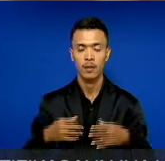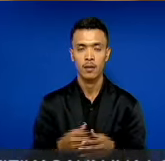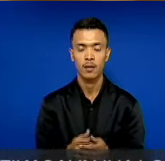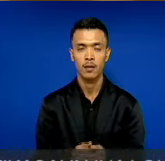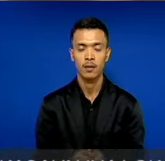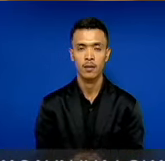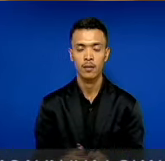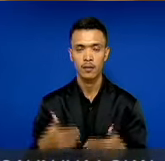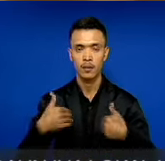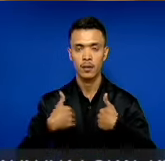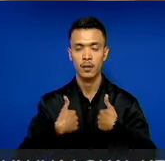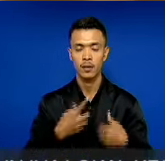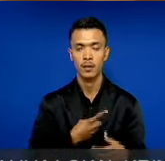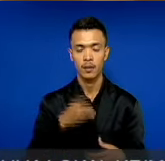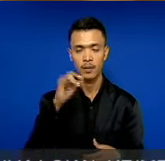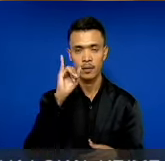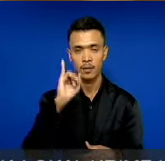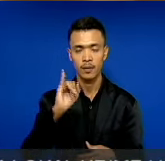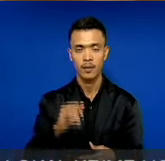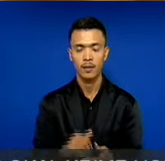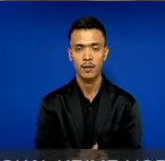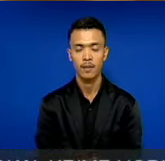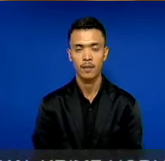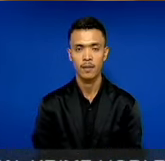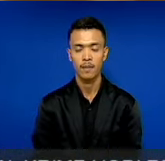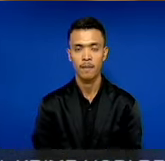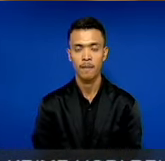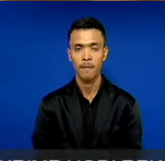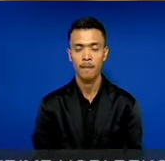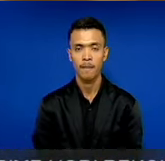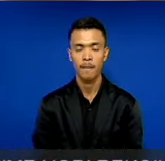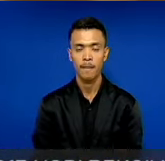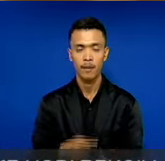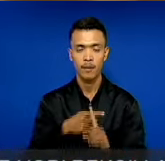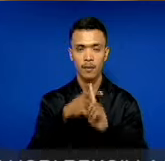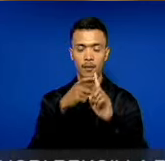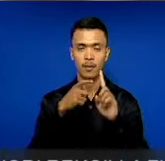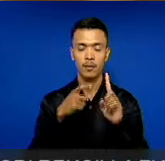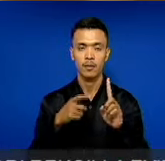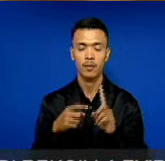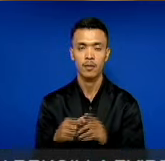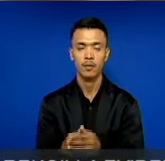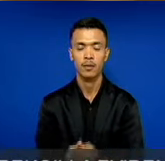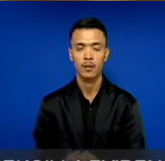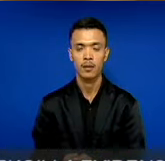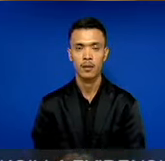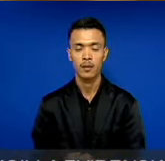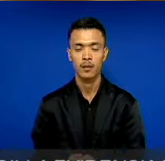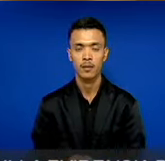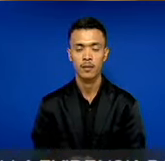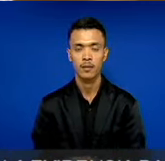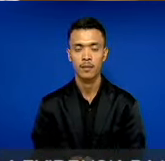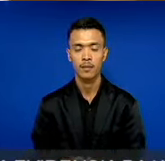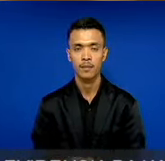já, dililaram. Parte entrar na saída, si parte leste, não é parte oeste, não